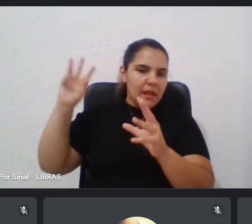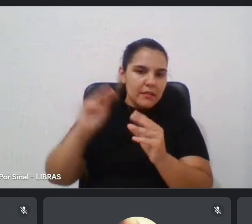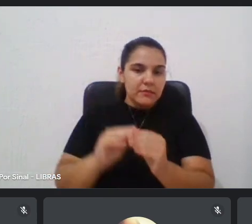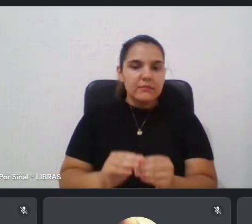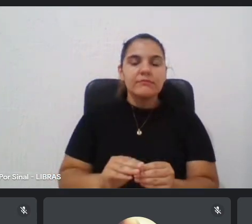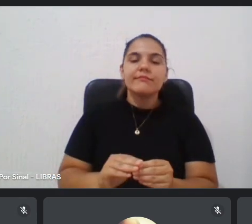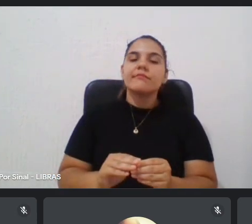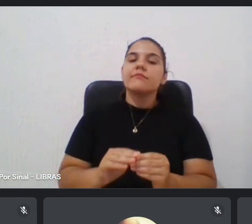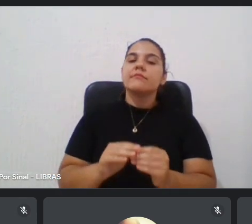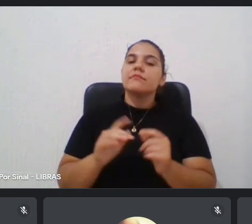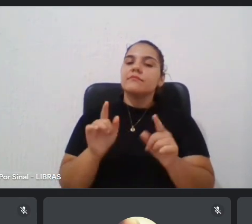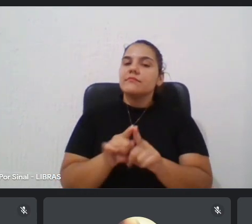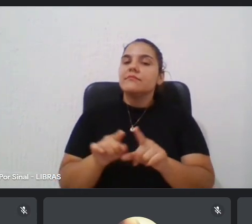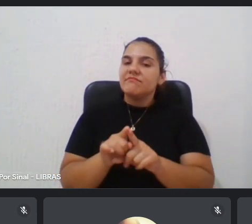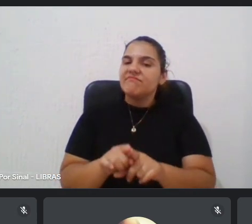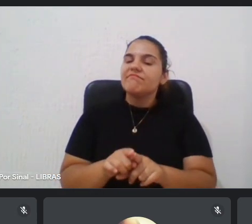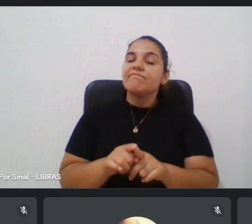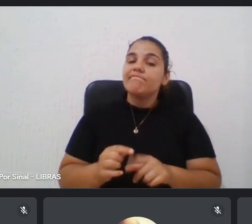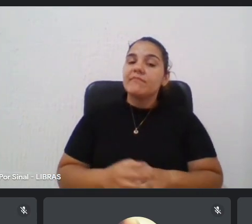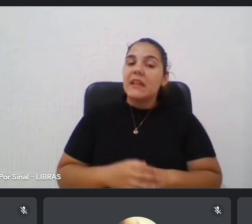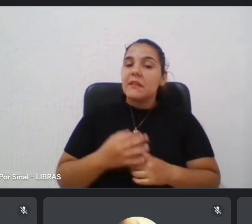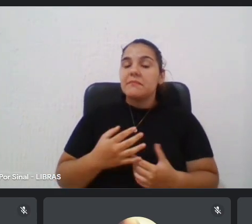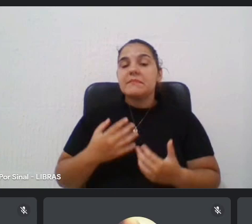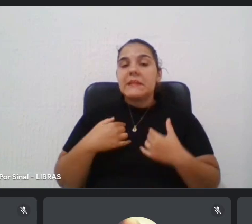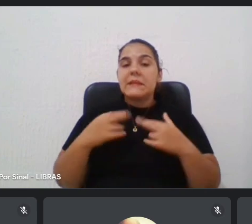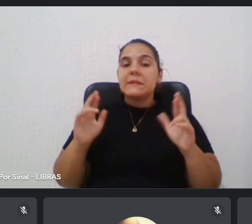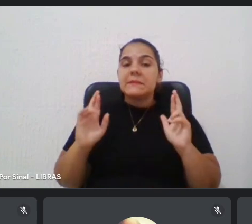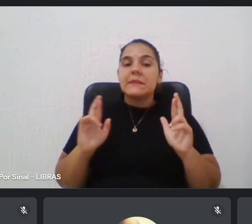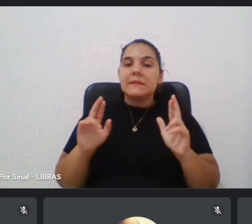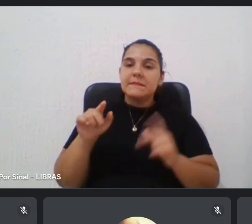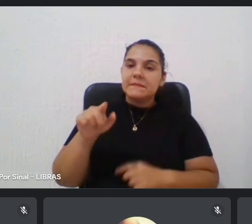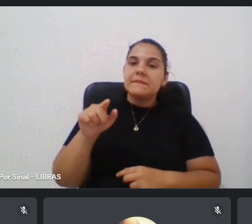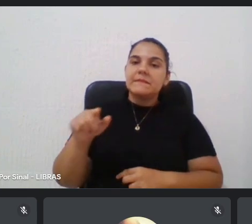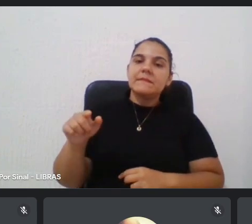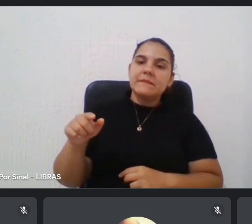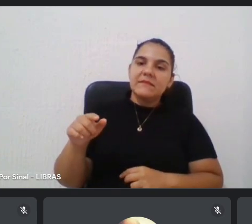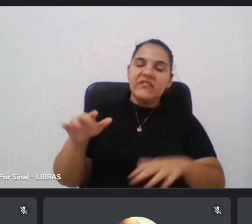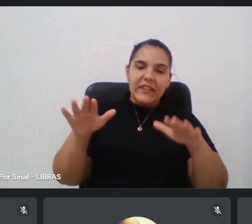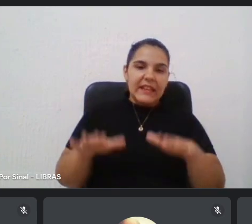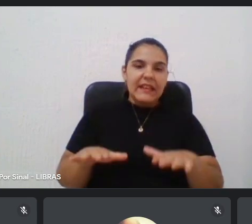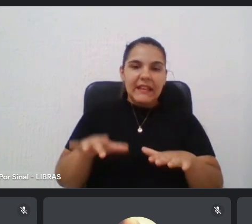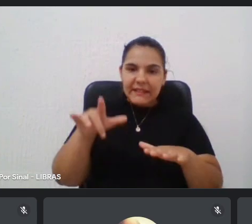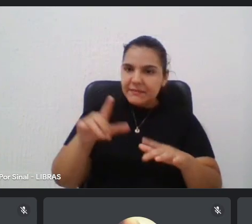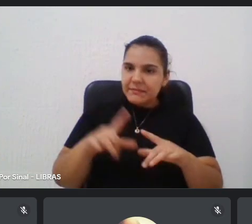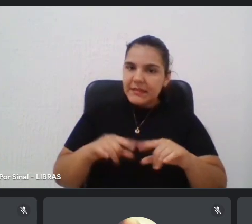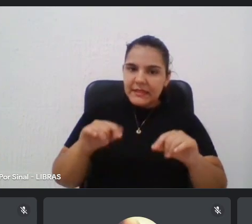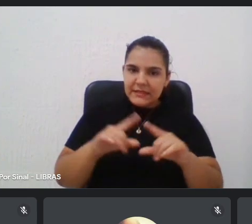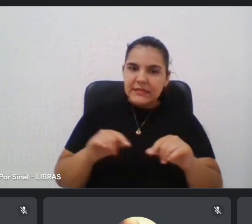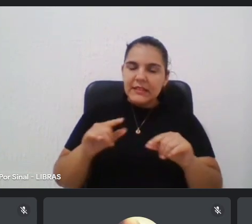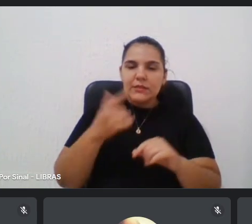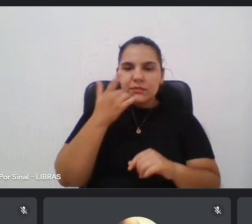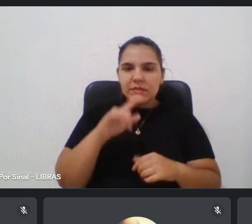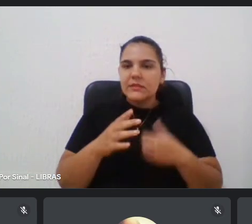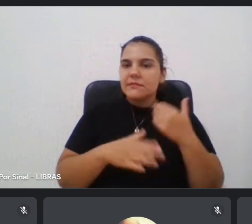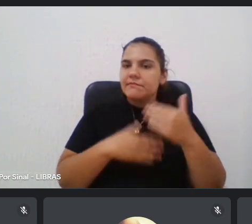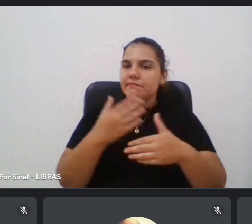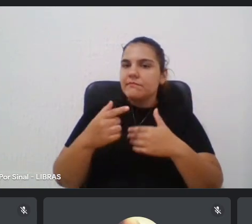eu desejo que essa sua temporada aí também seja uma temporada de abrir ainda mais a mente de